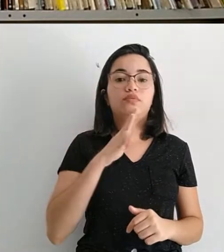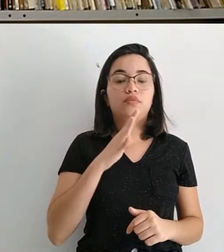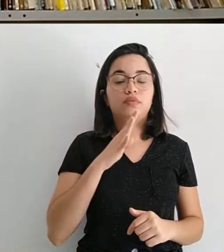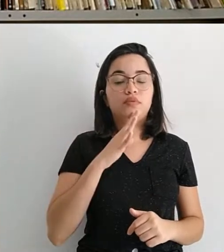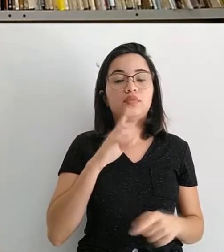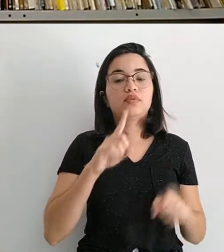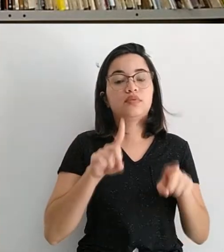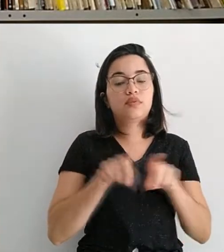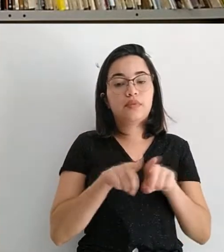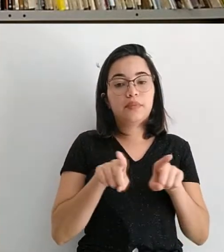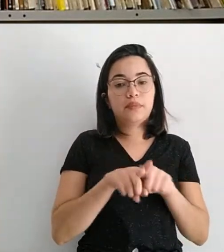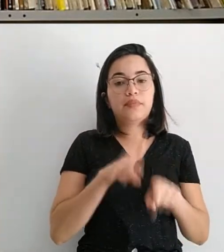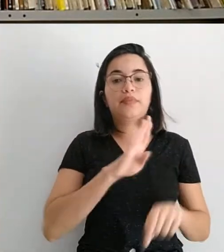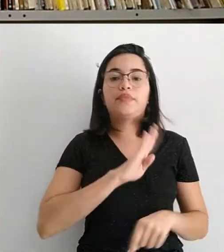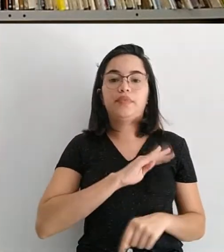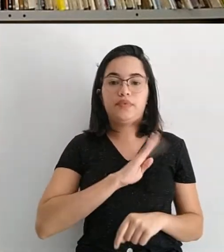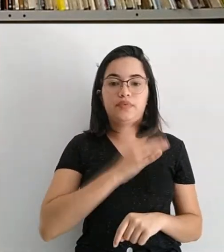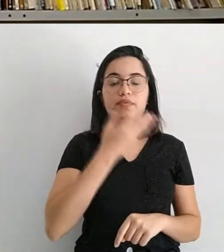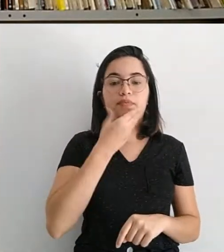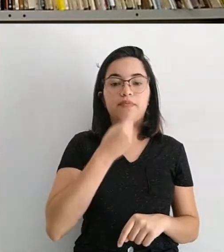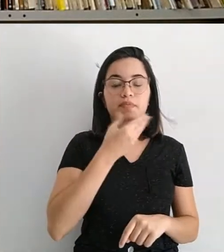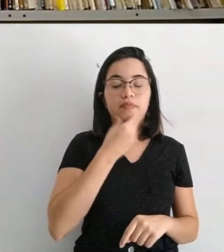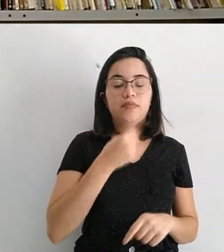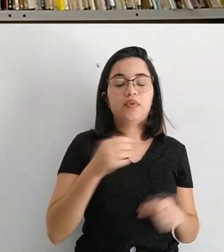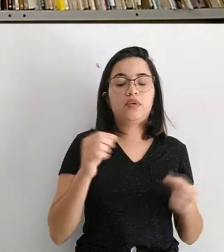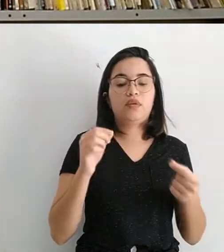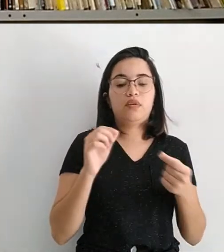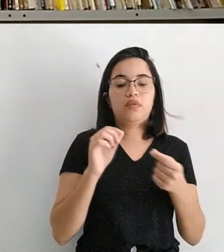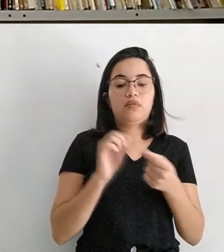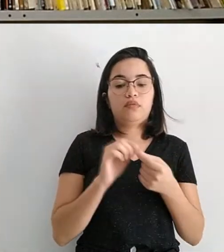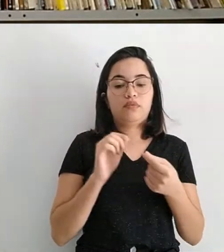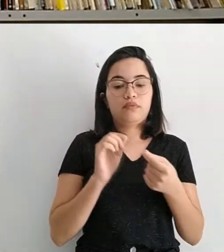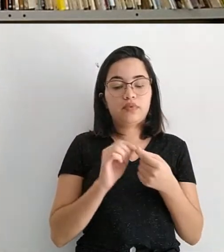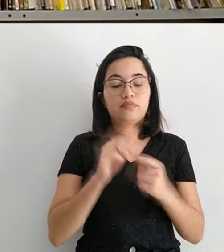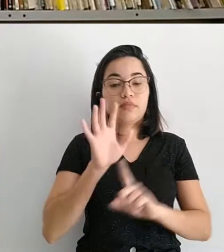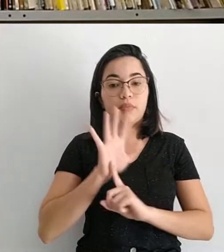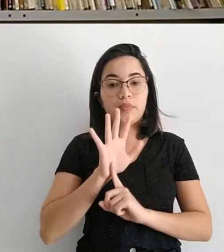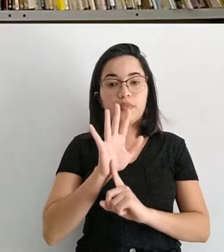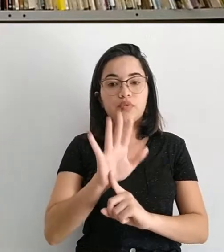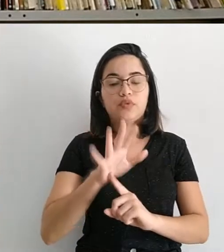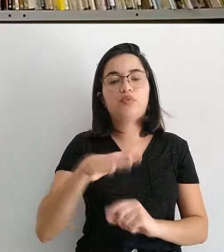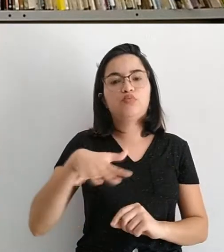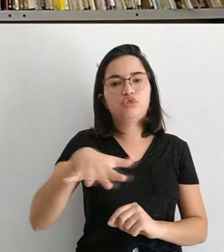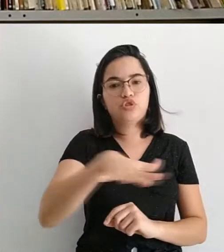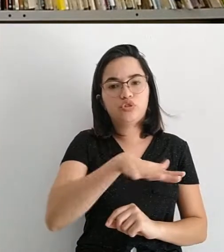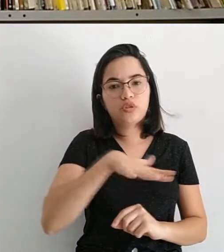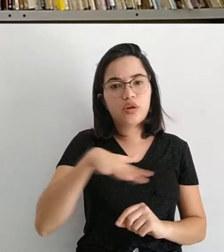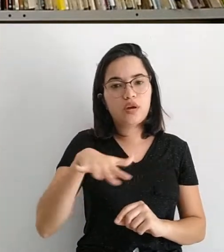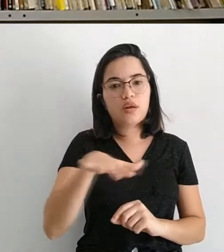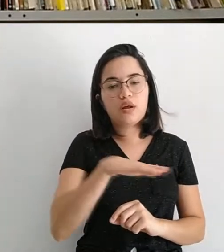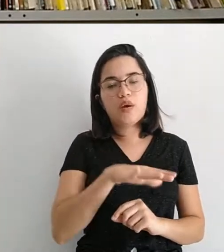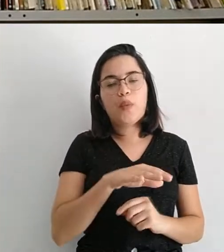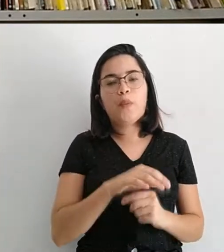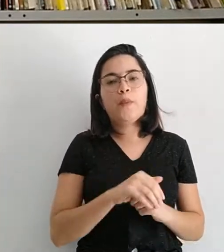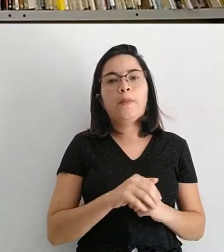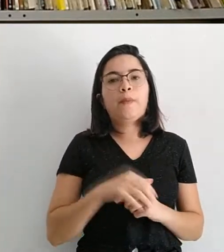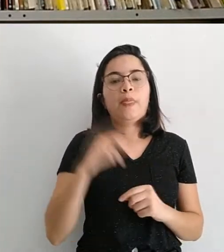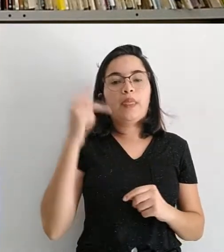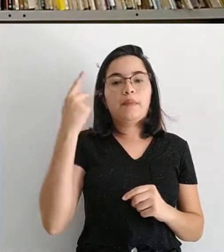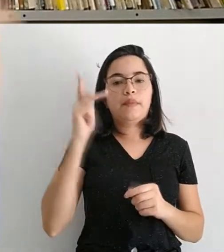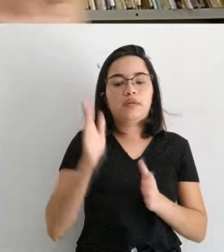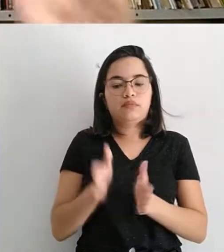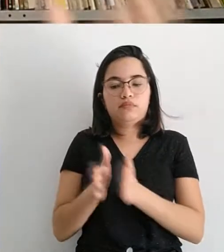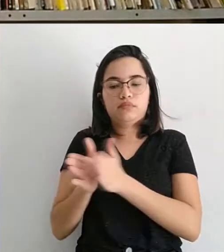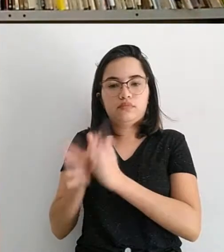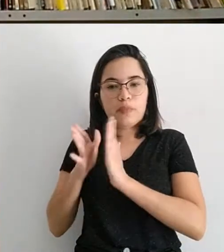também o coração do homem, né? Então ele está fazendo aqui, mostrando do geral para o particular.